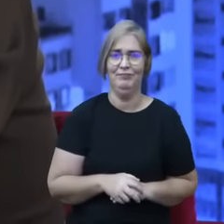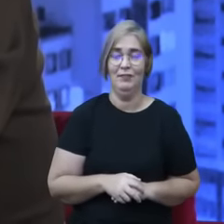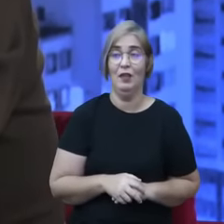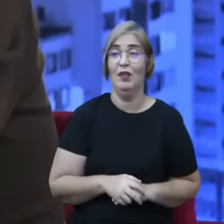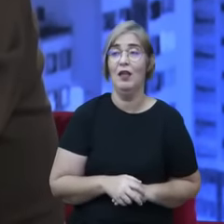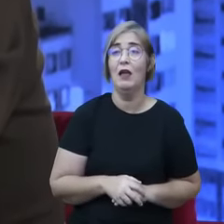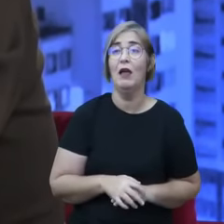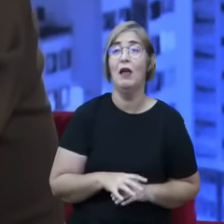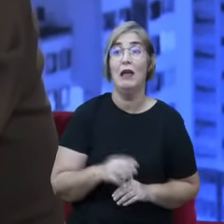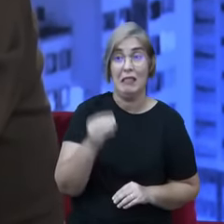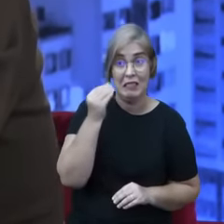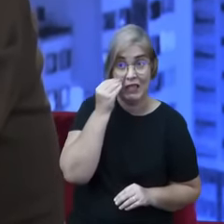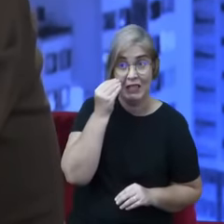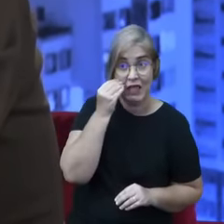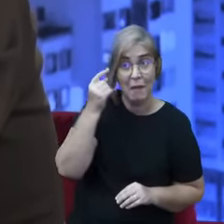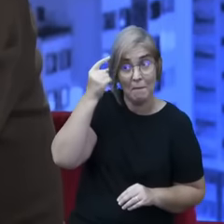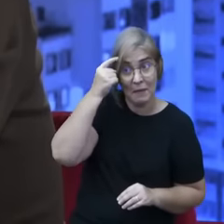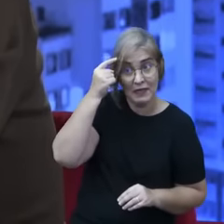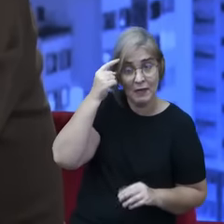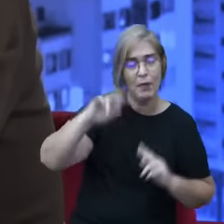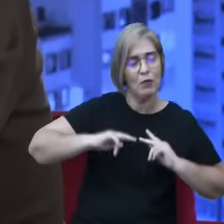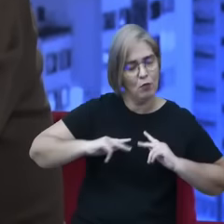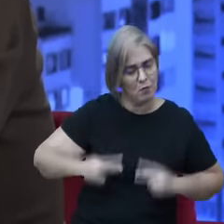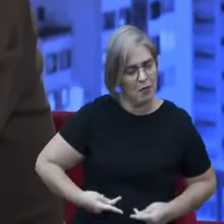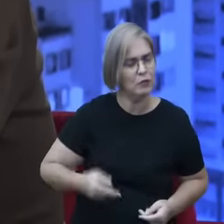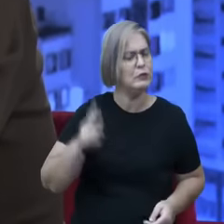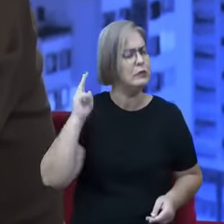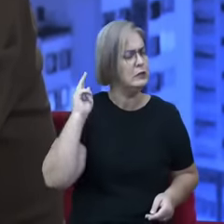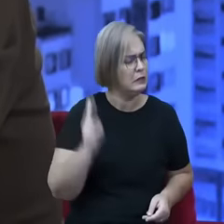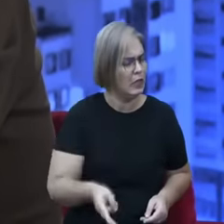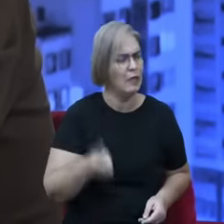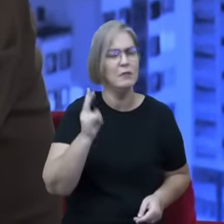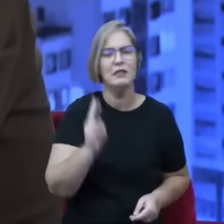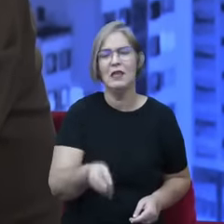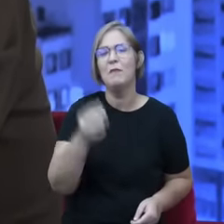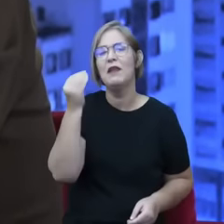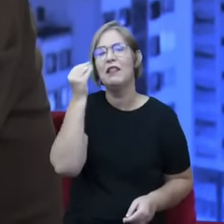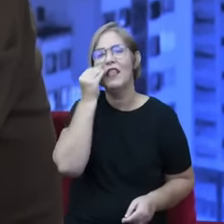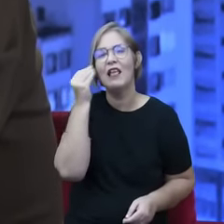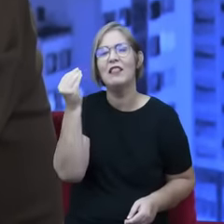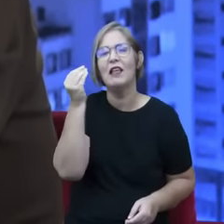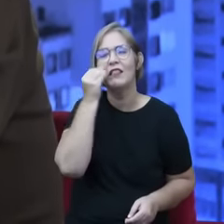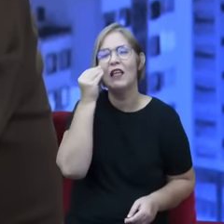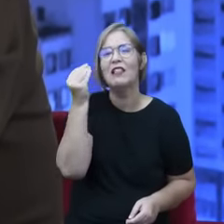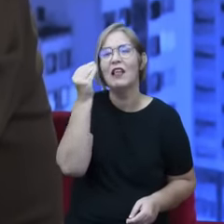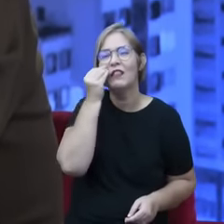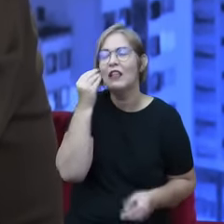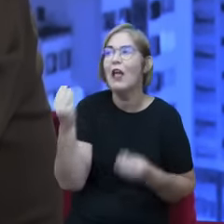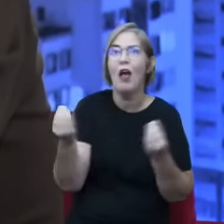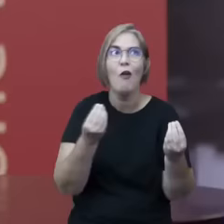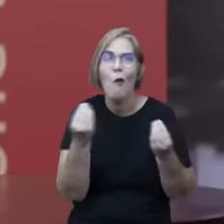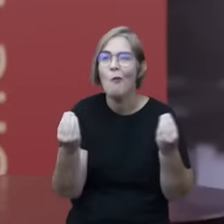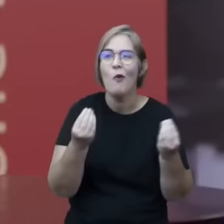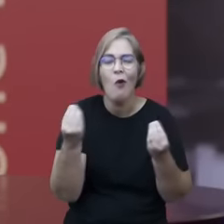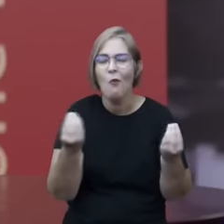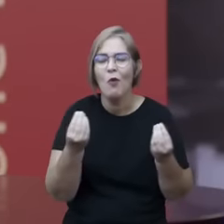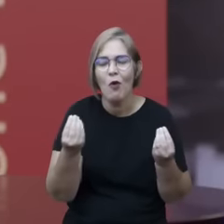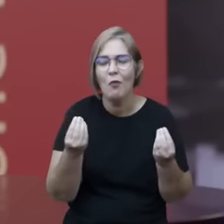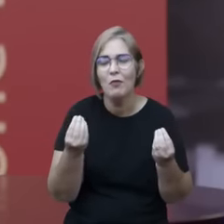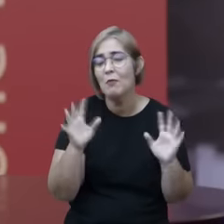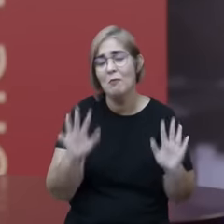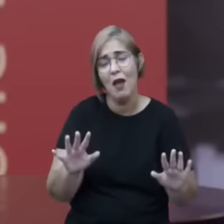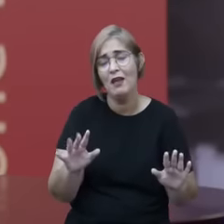vai eh esbarrar no quê? Num paradoxo, que é o paradoxo da inesgotabilidade do conhecimento do mundo. O mundo é